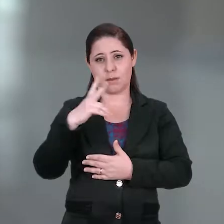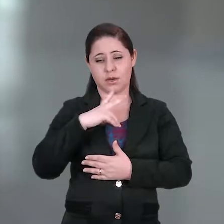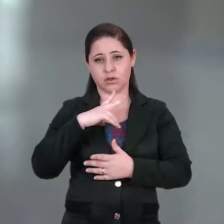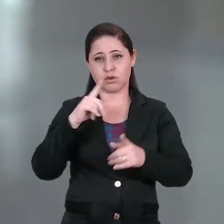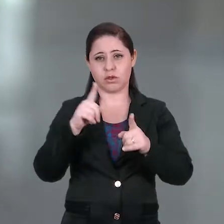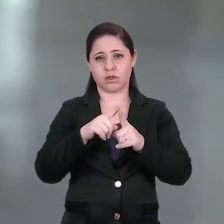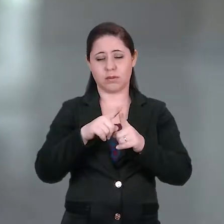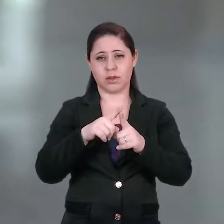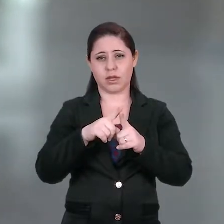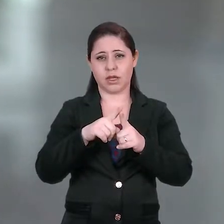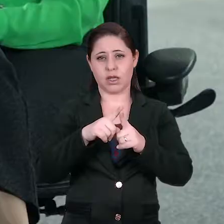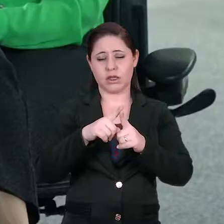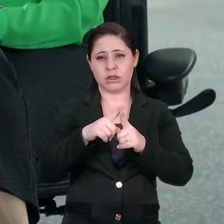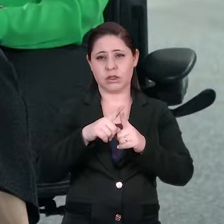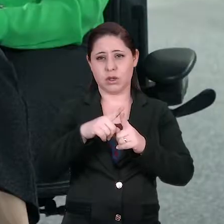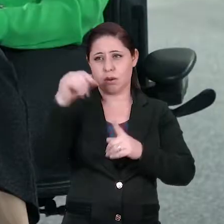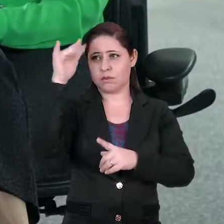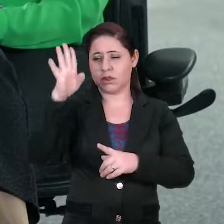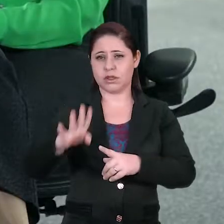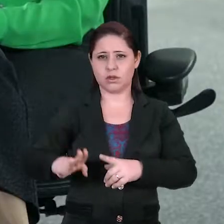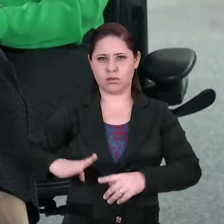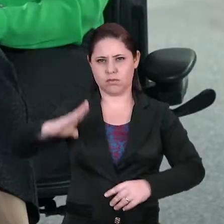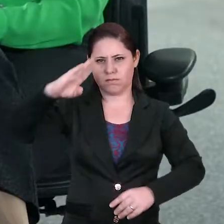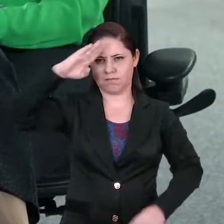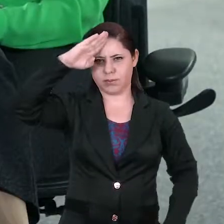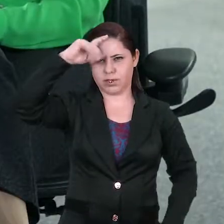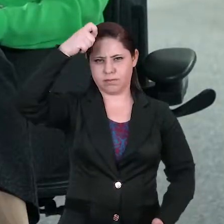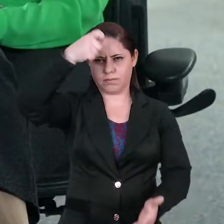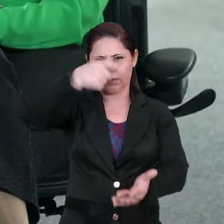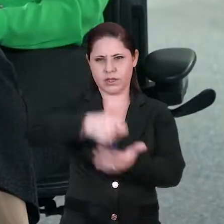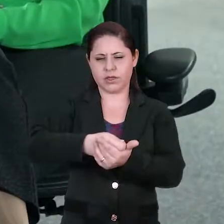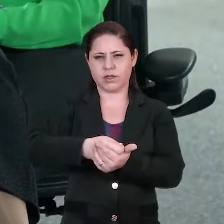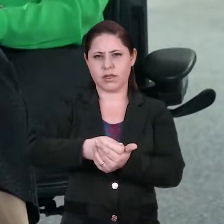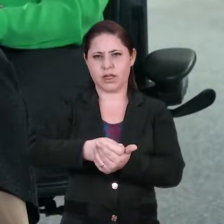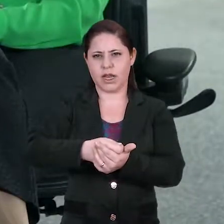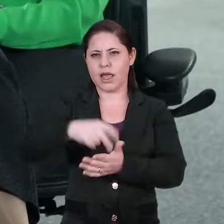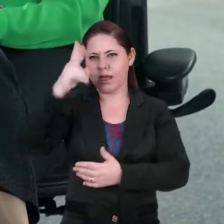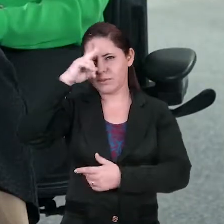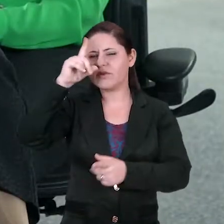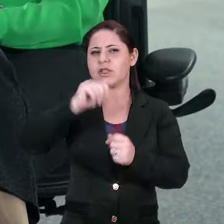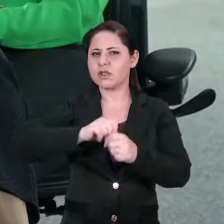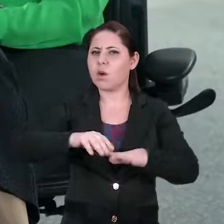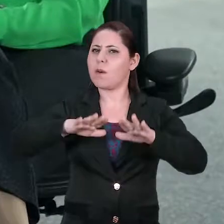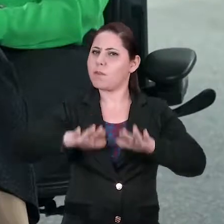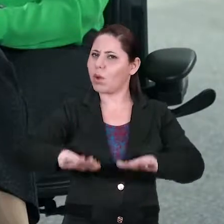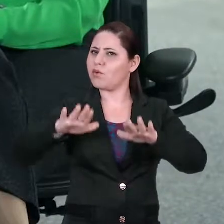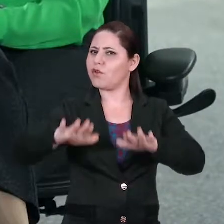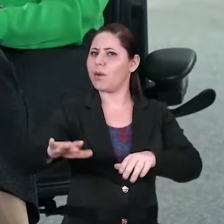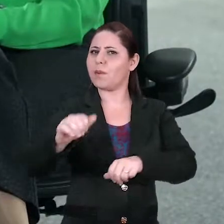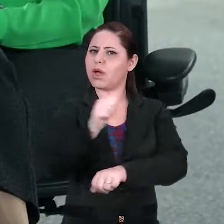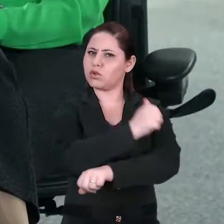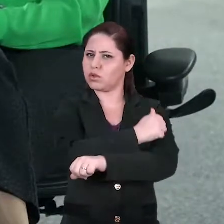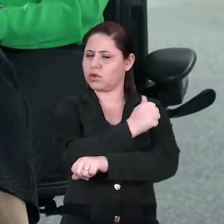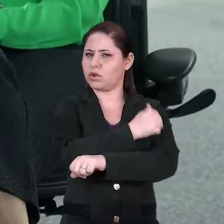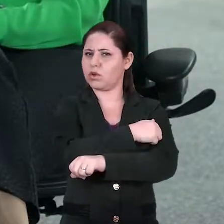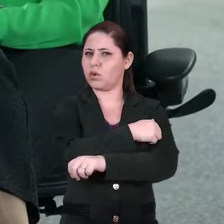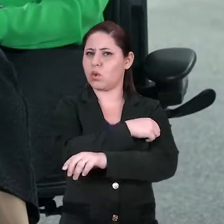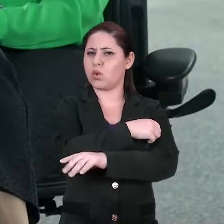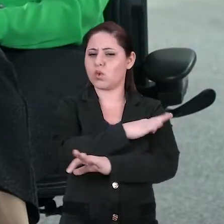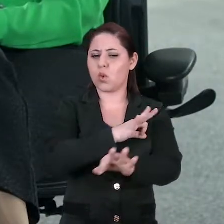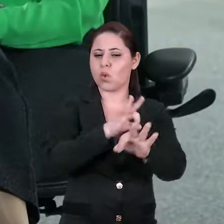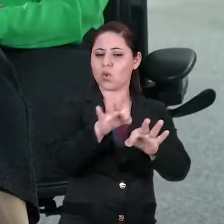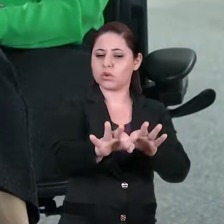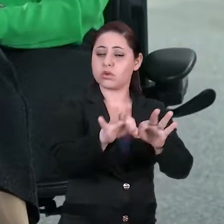68 em particular, o Brasil vivia uma ditadura militar. Como é que era? Eu já ouvi algumas histórias que vocês faziam um tipo de movimento estudantil,